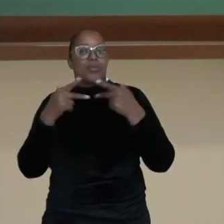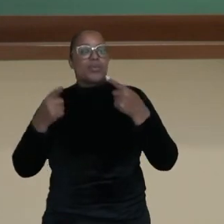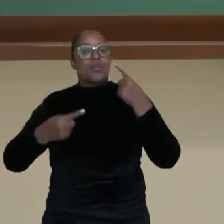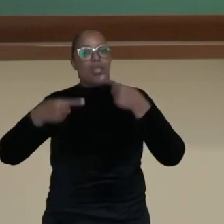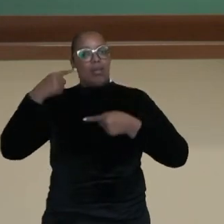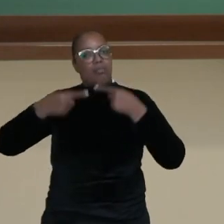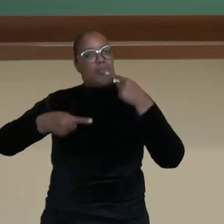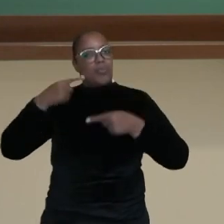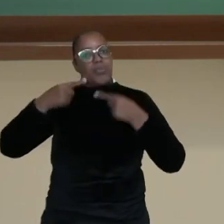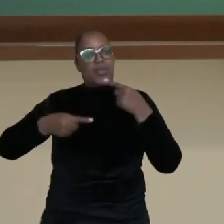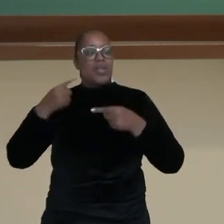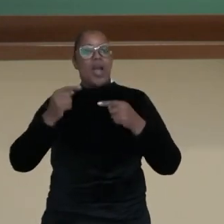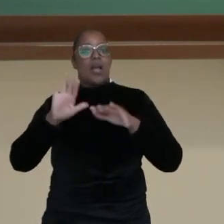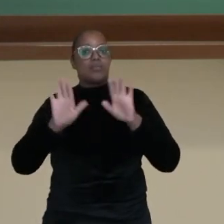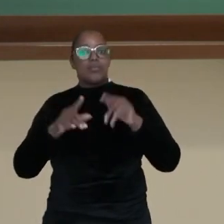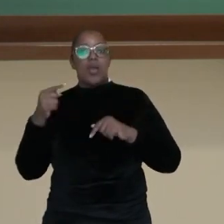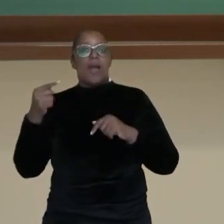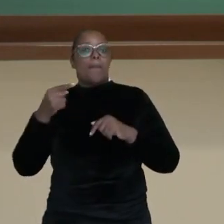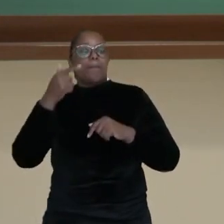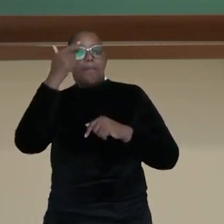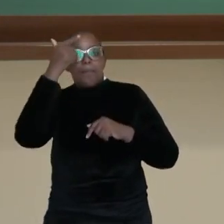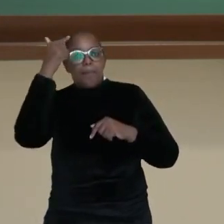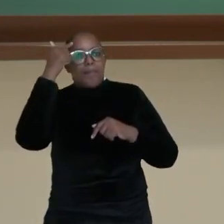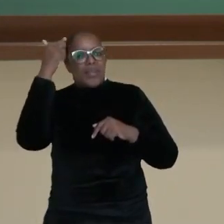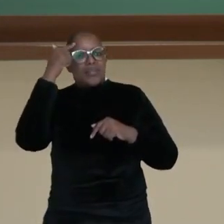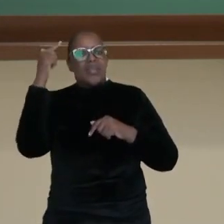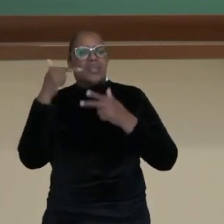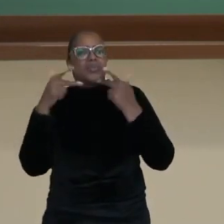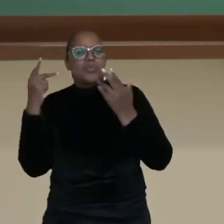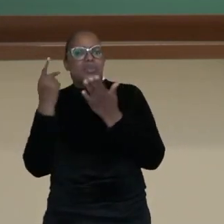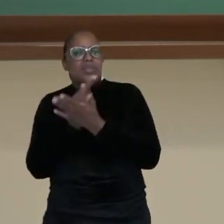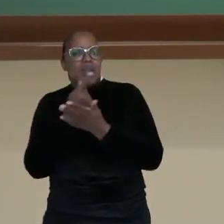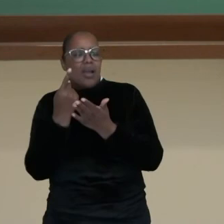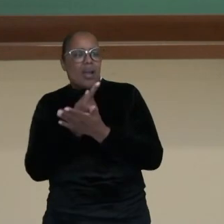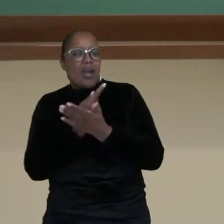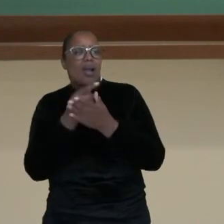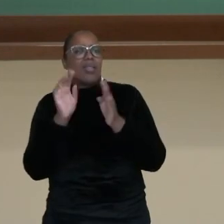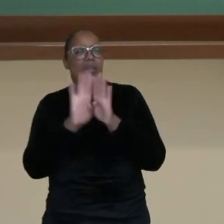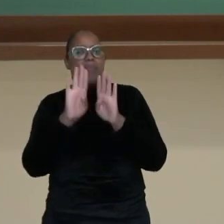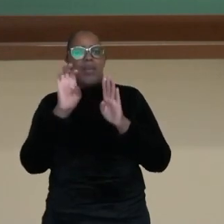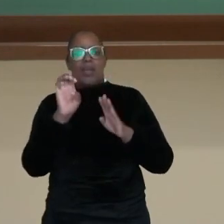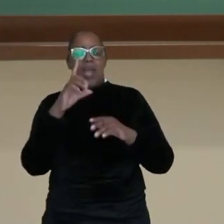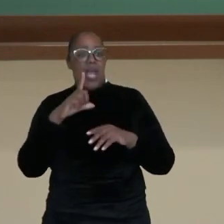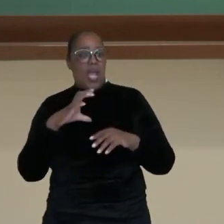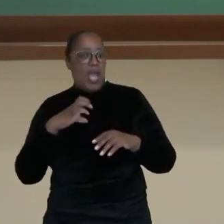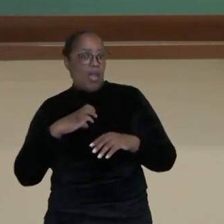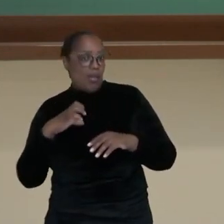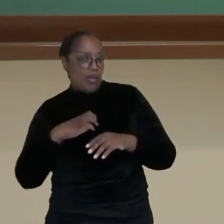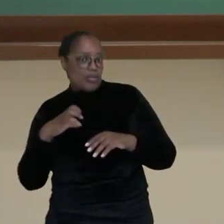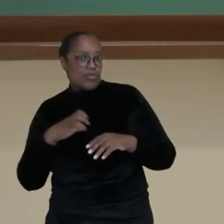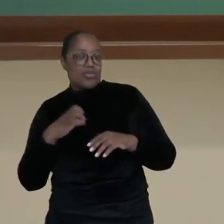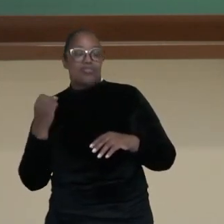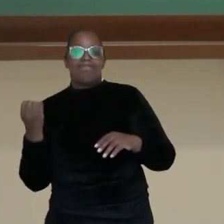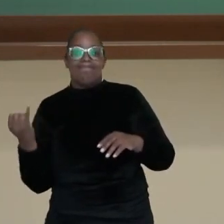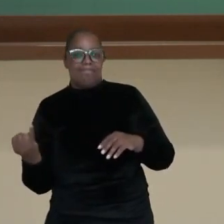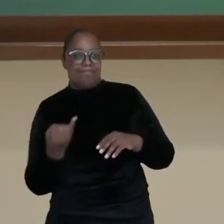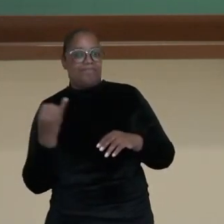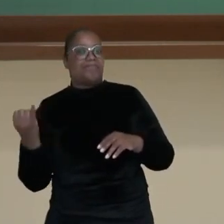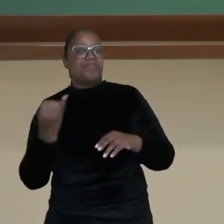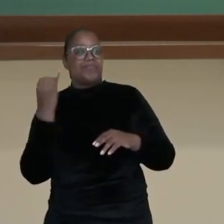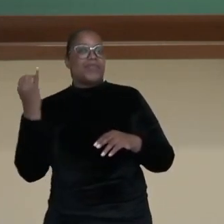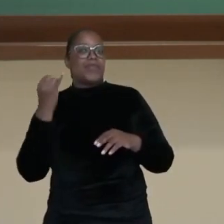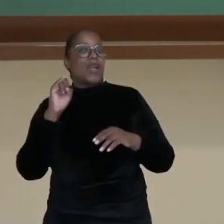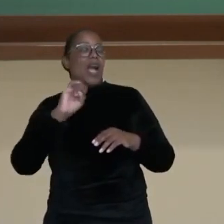elas estão, menos vão pensar nas atitudes, nas ações éticas e morais que elas estão exercendo, até o ponto de elas simplesmente